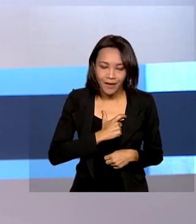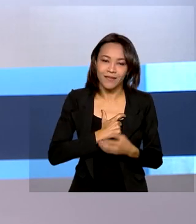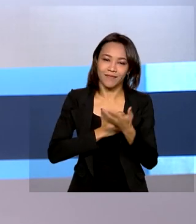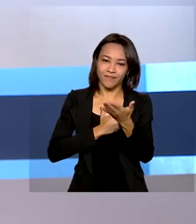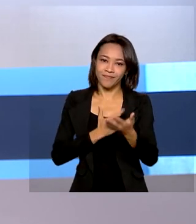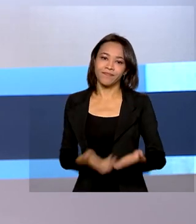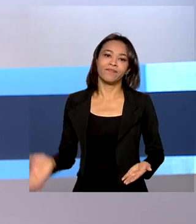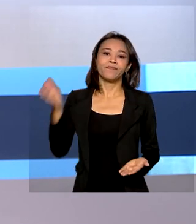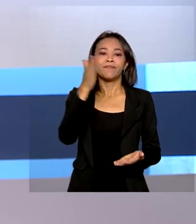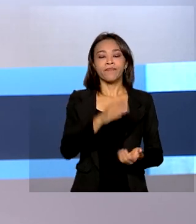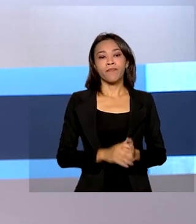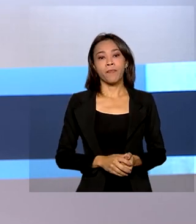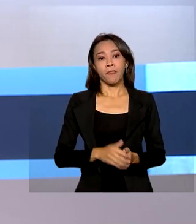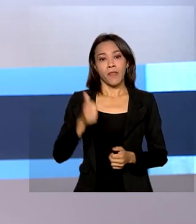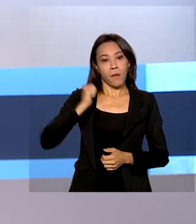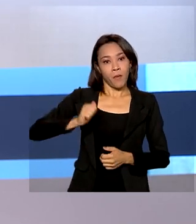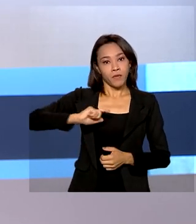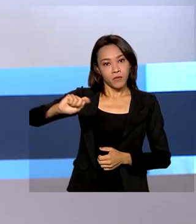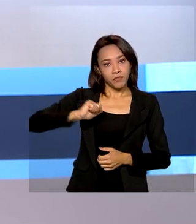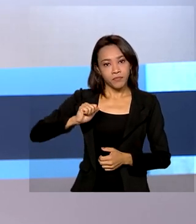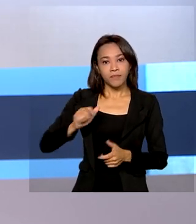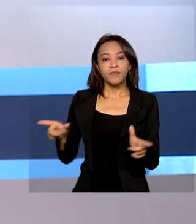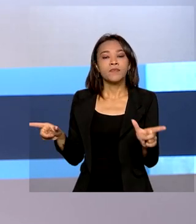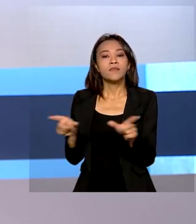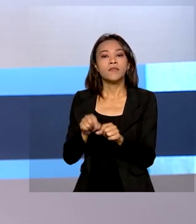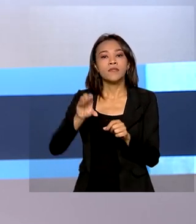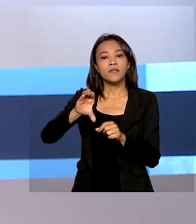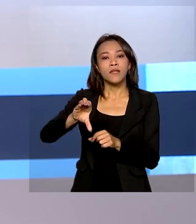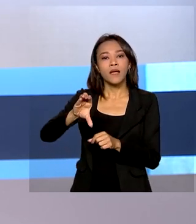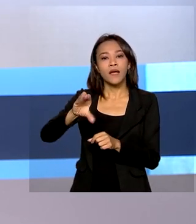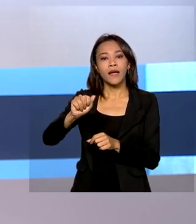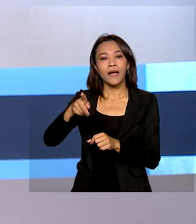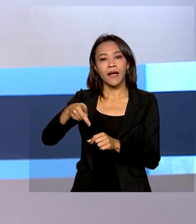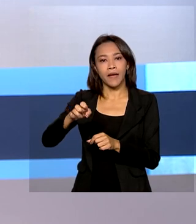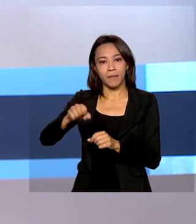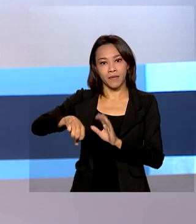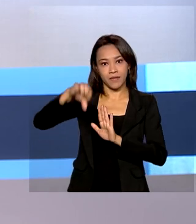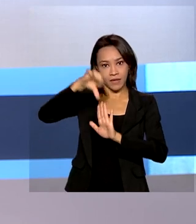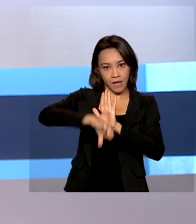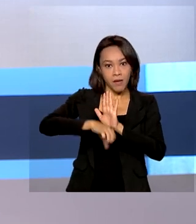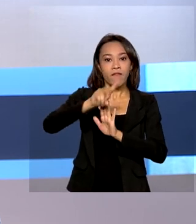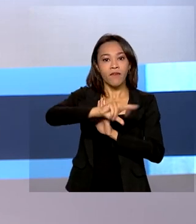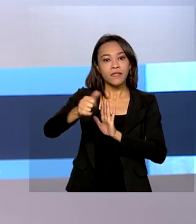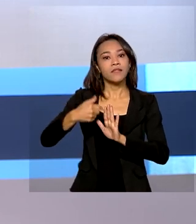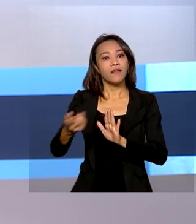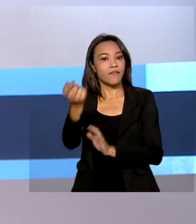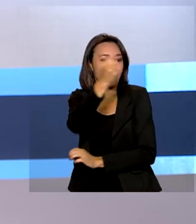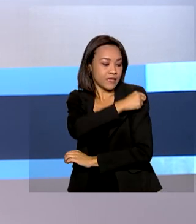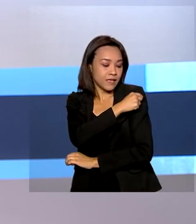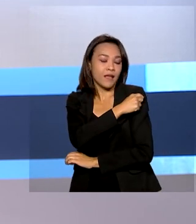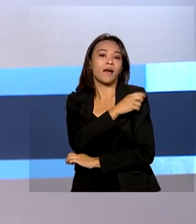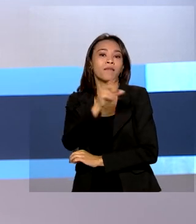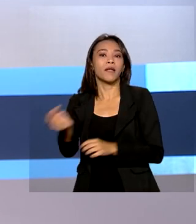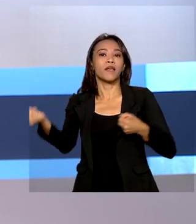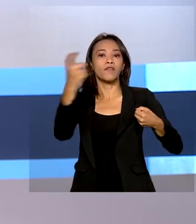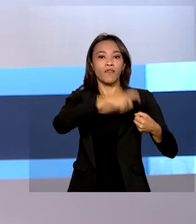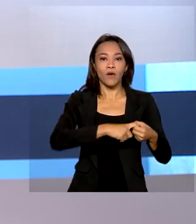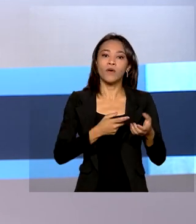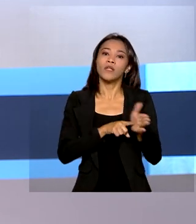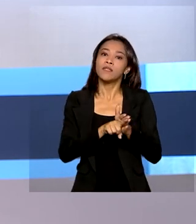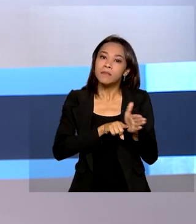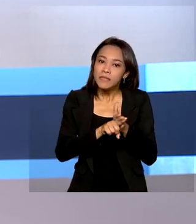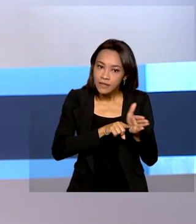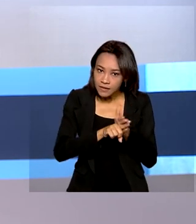Bolsistas da CAPES que estudam fora do país serão vacinados contra a Covid-19 para que possa voltar às suas pesquisas.